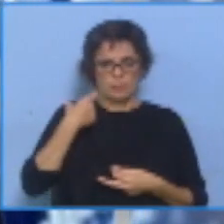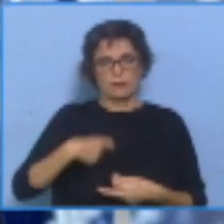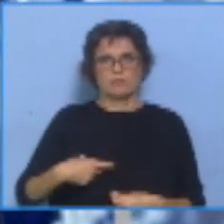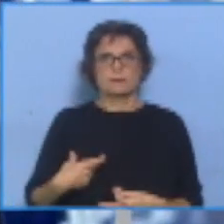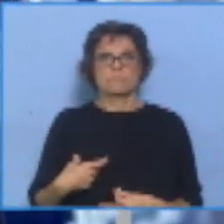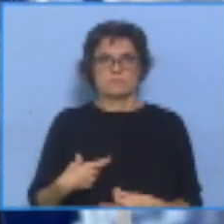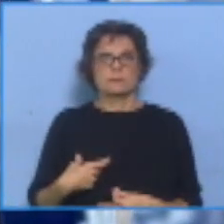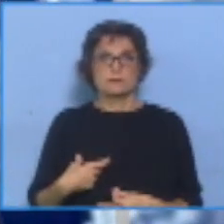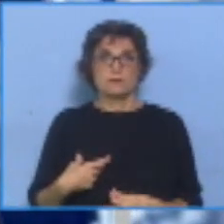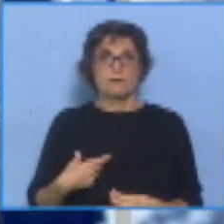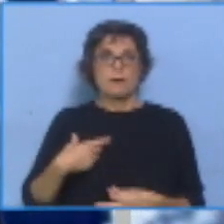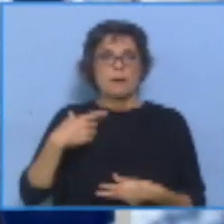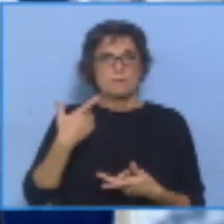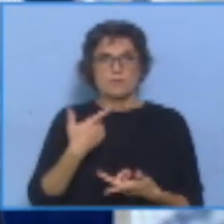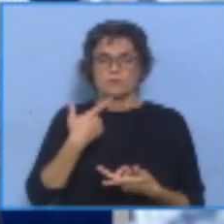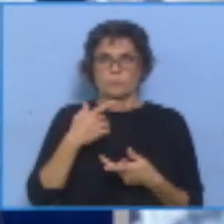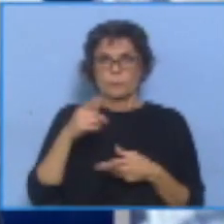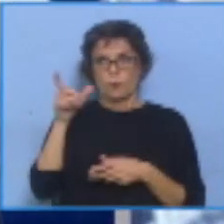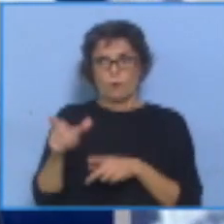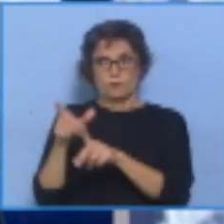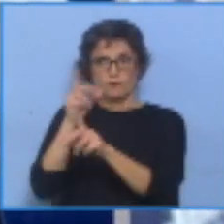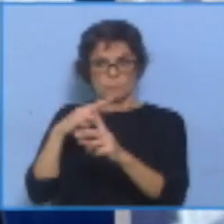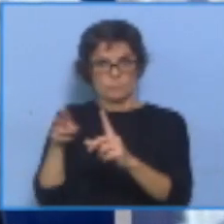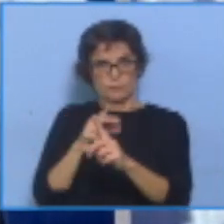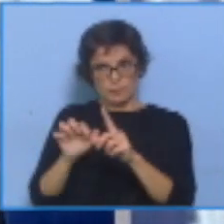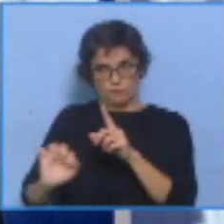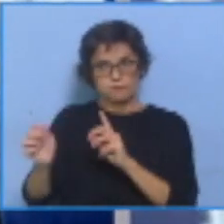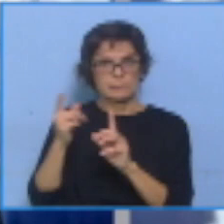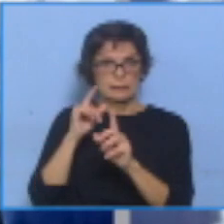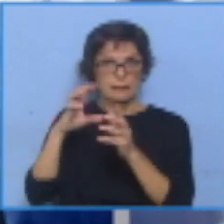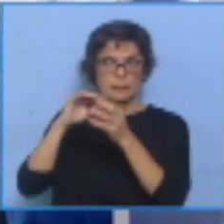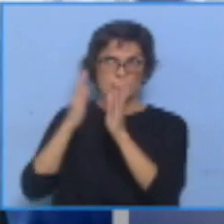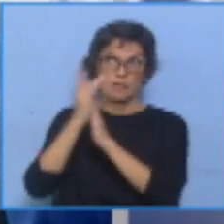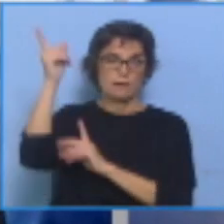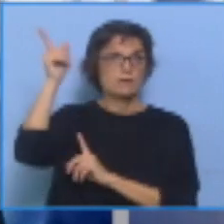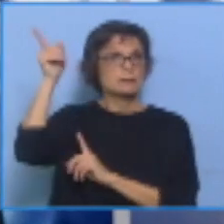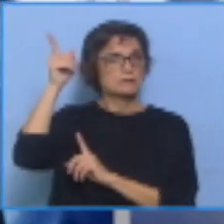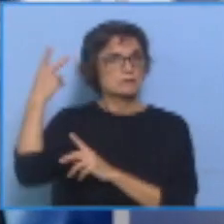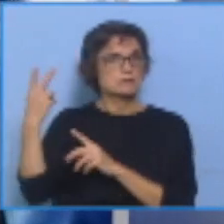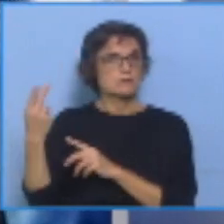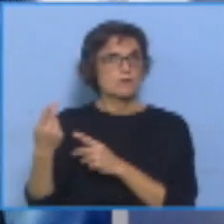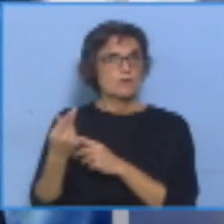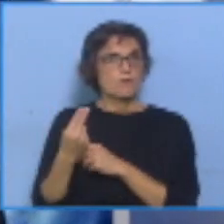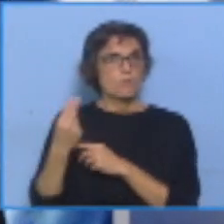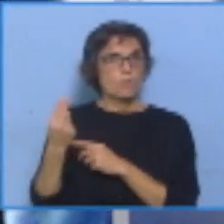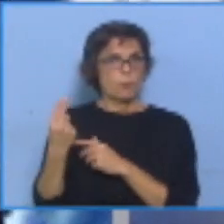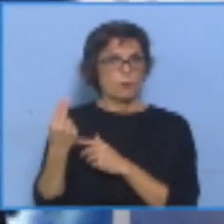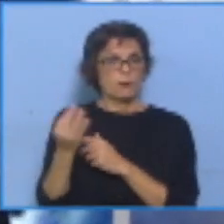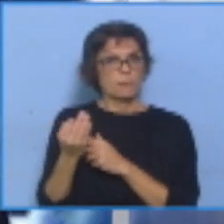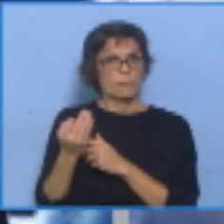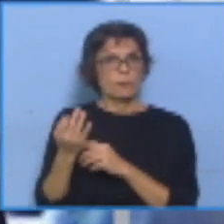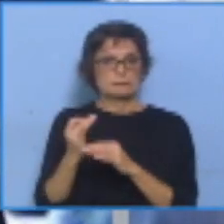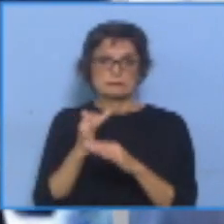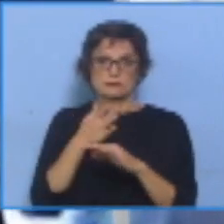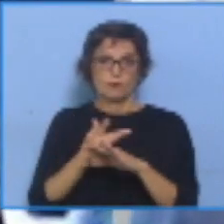Sofia tinha de Deus, falámos nisso há pouco, é um entendimento que está em profunda unidade com a sua